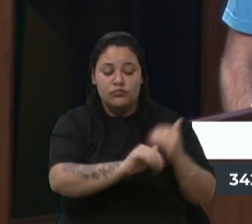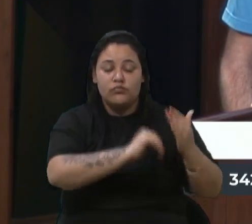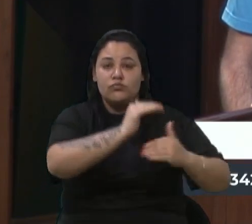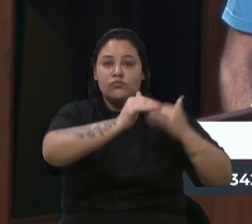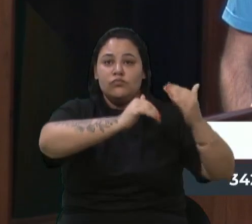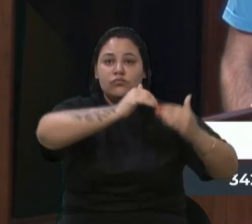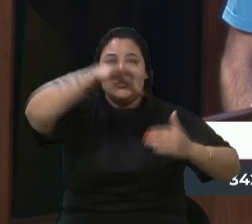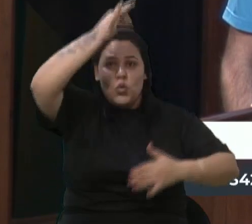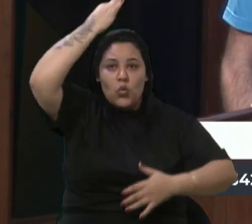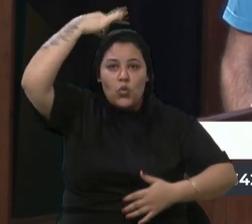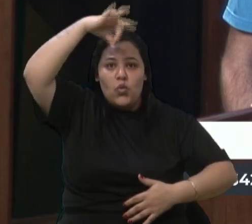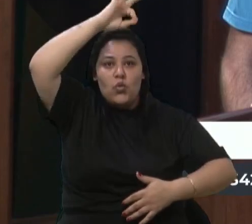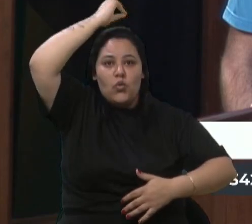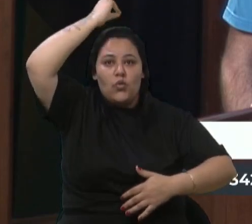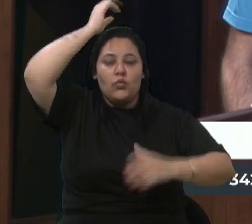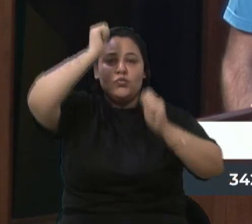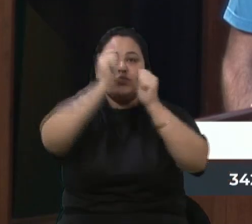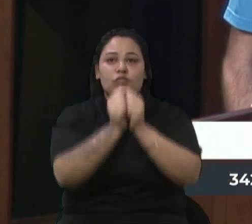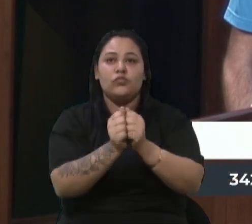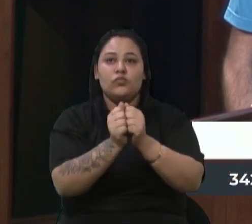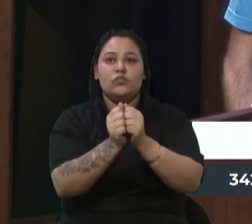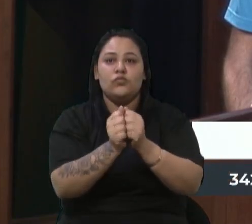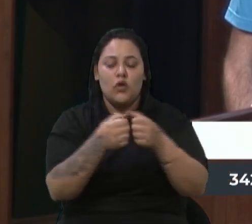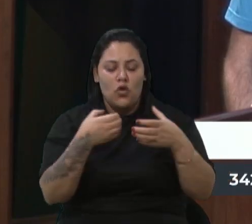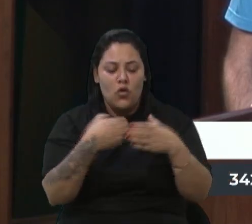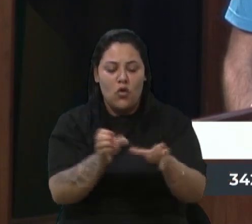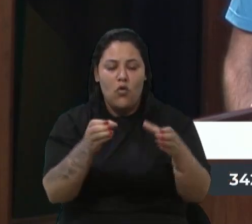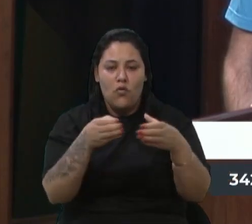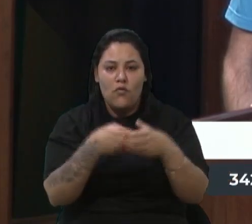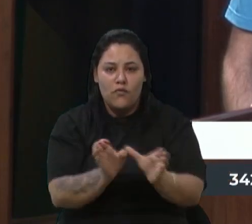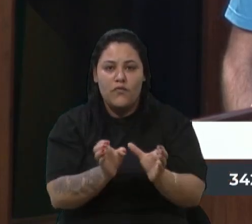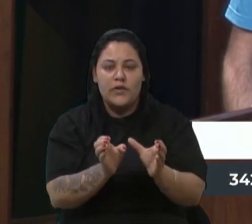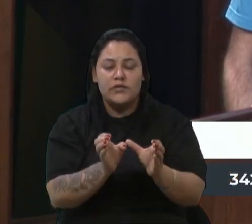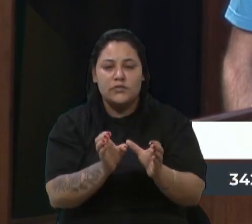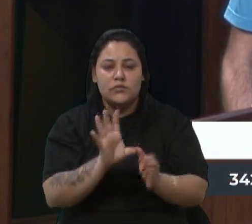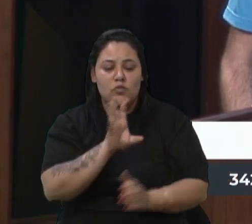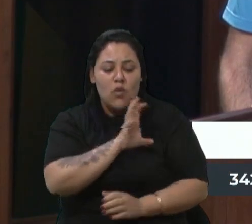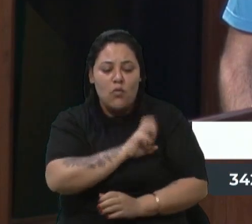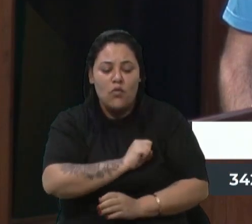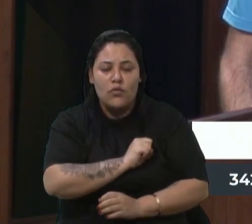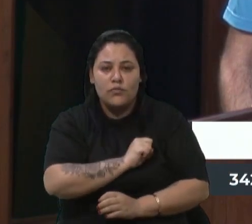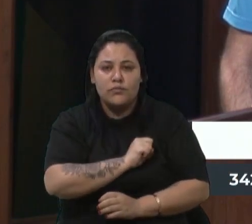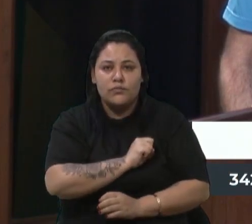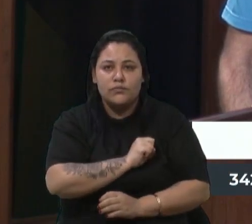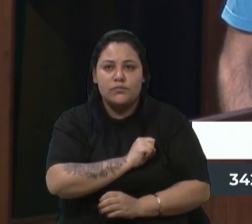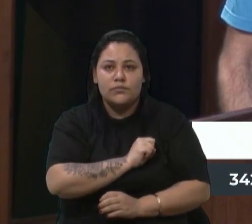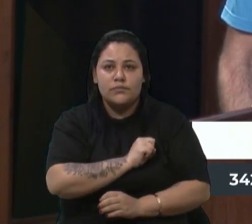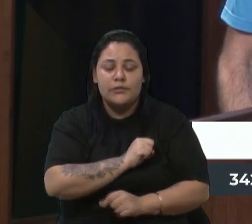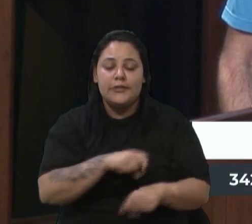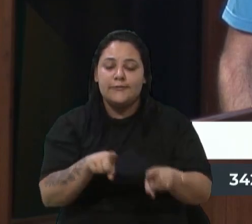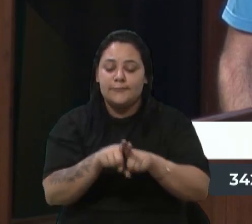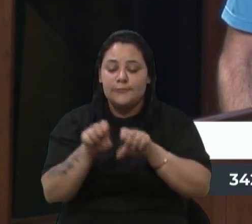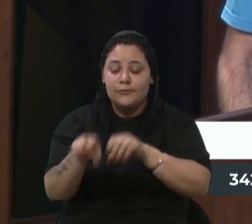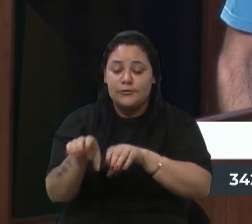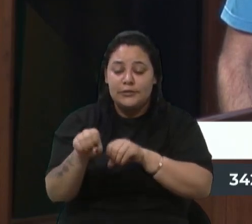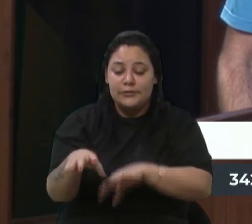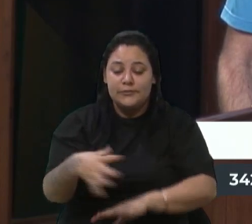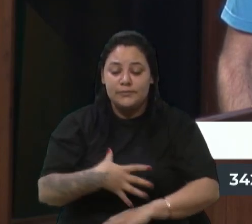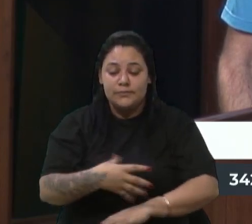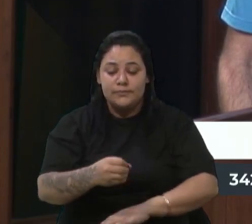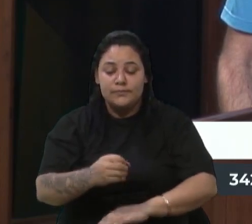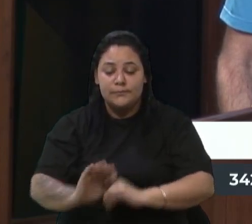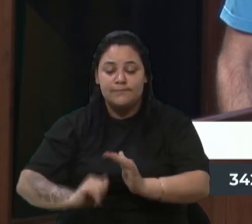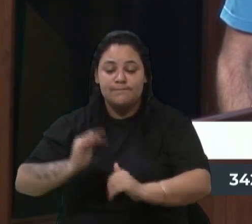do casal, vivência no cultivo do amor e na criação dos filhos num ambiente